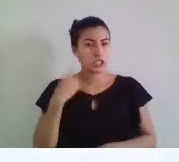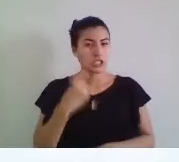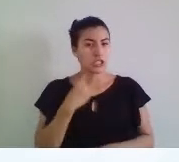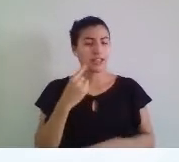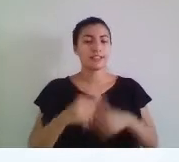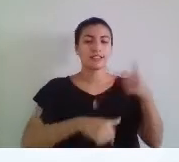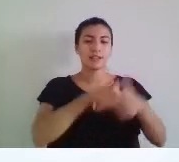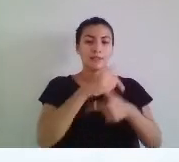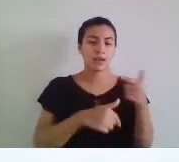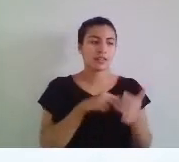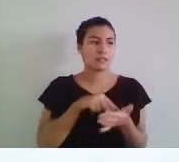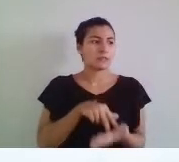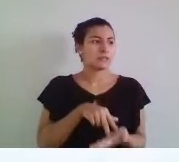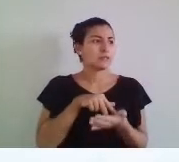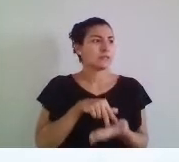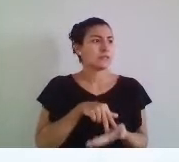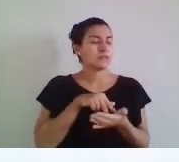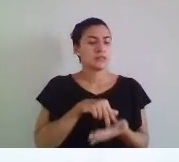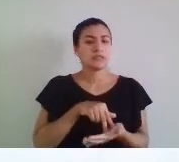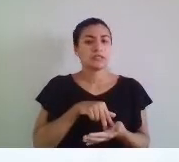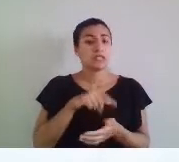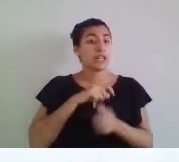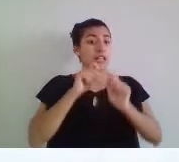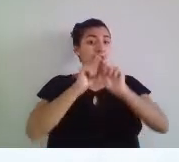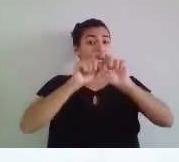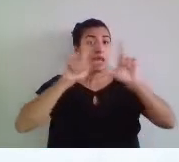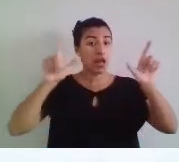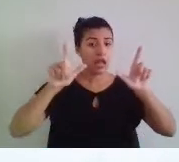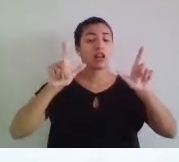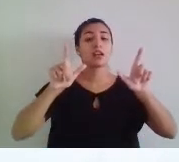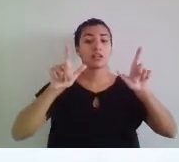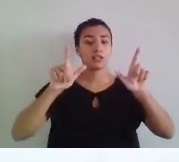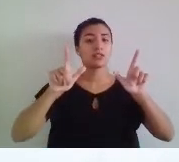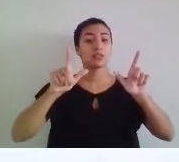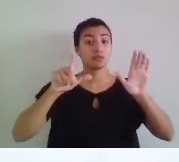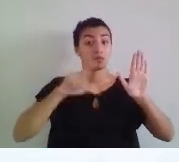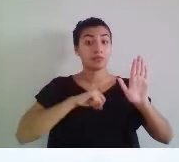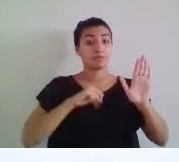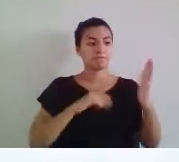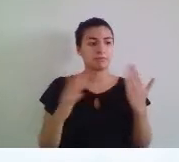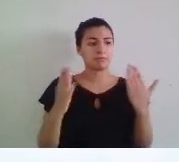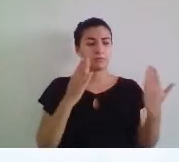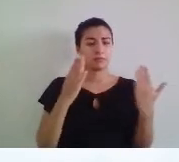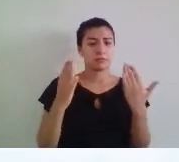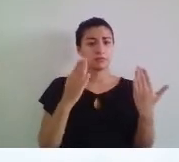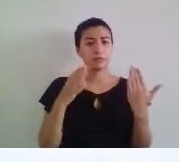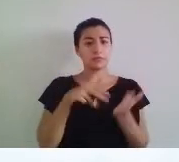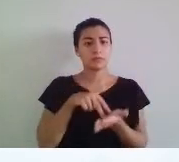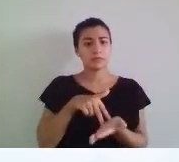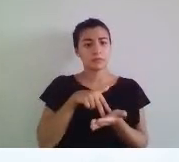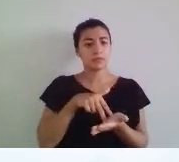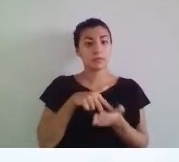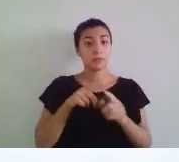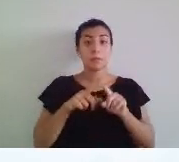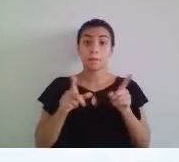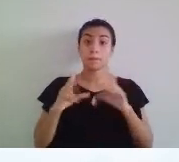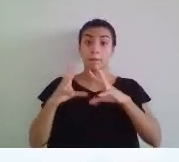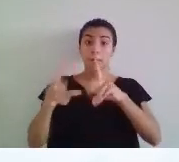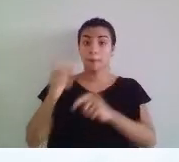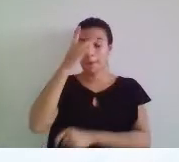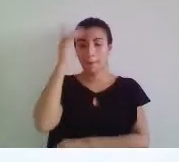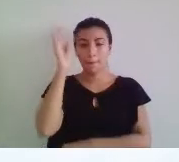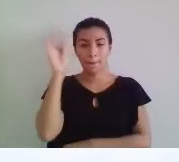esse impasse, né? Então, tá muito claro, muito constatado que existe essa ambivalência do direito do trabalho, né? E aí todos os